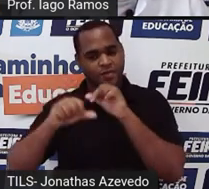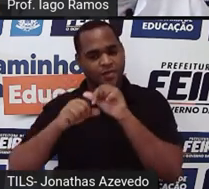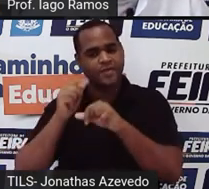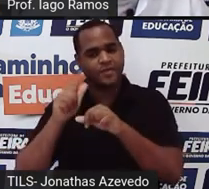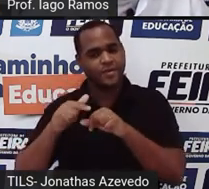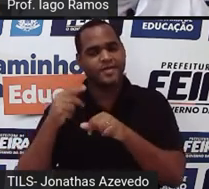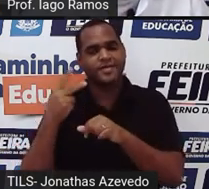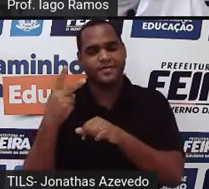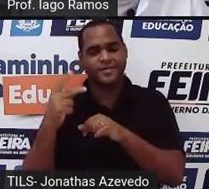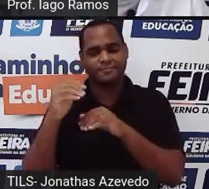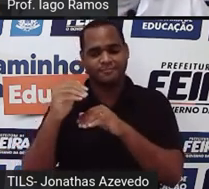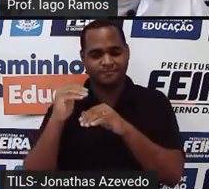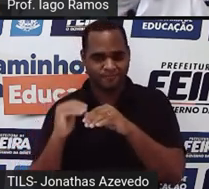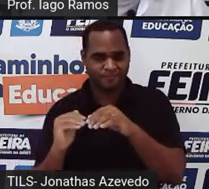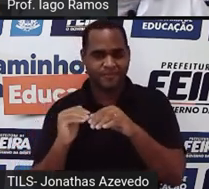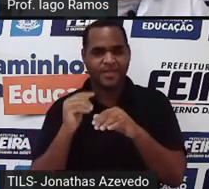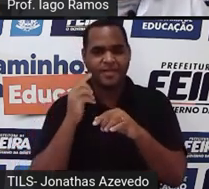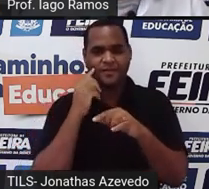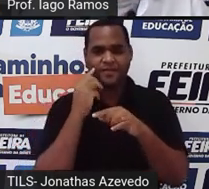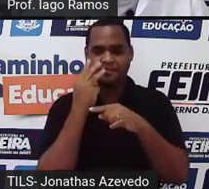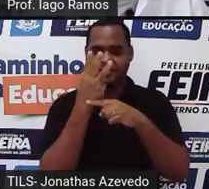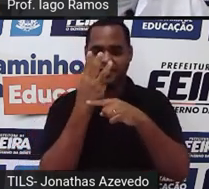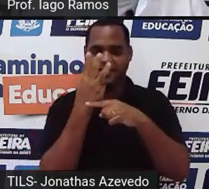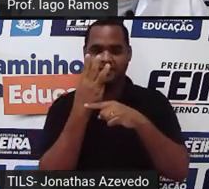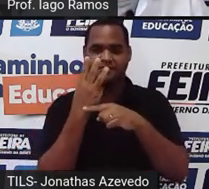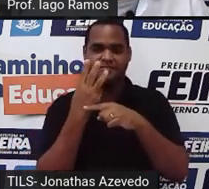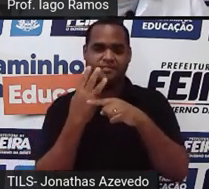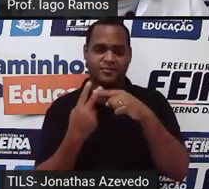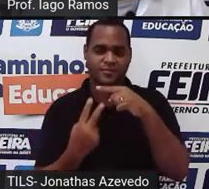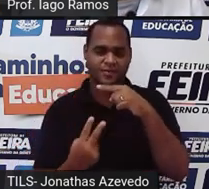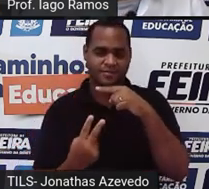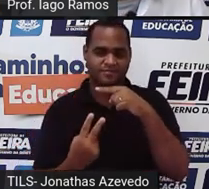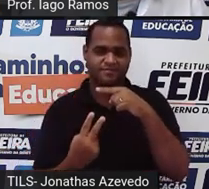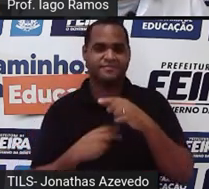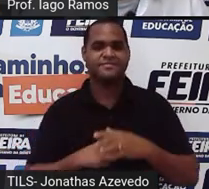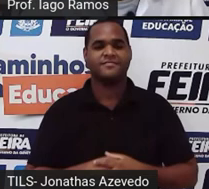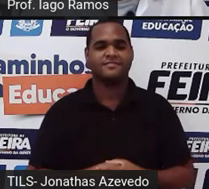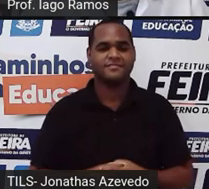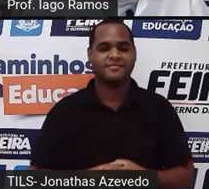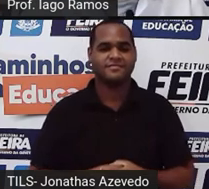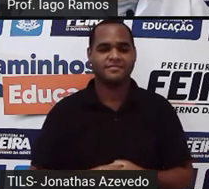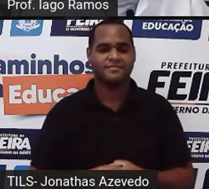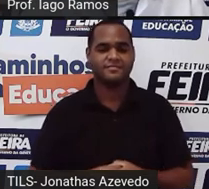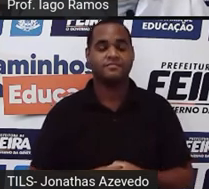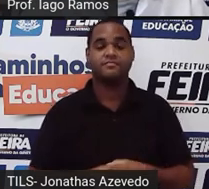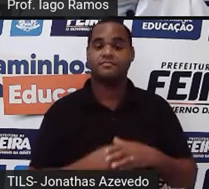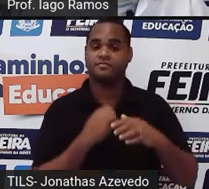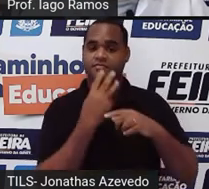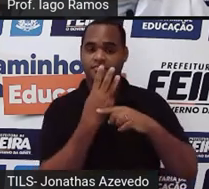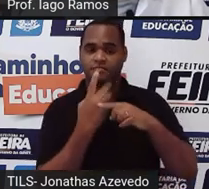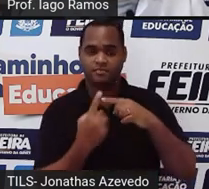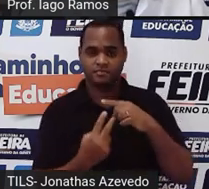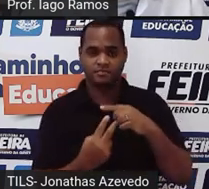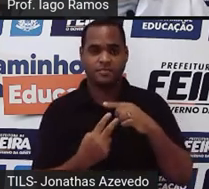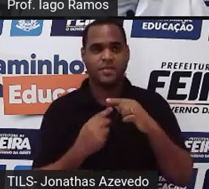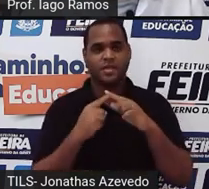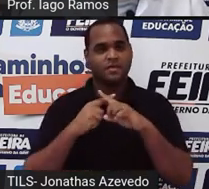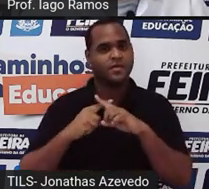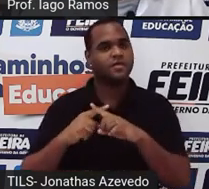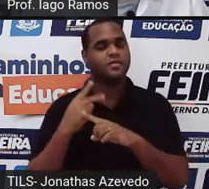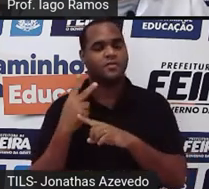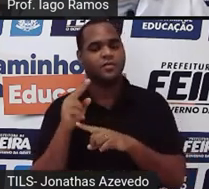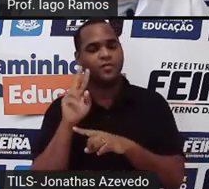embaixo. Então vai virar a fração 3 meios, tá? 3 por 2, vezes o 2 que a gente ainda não